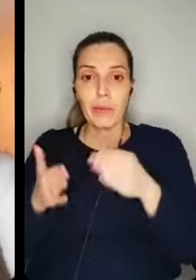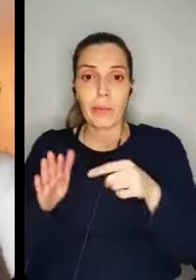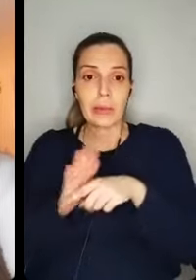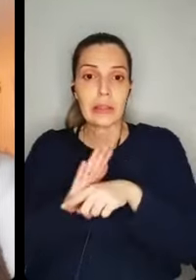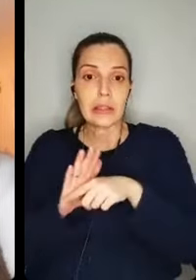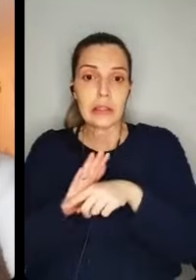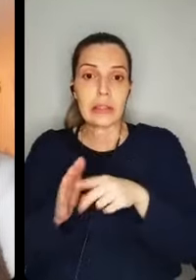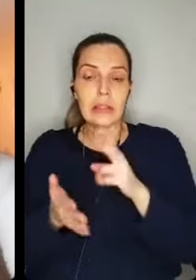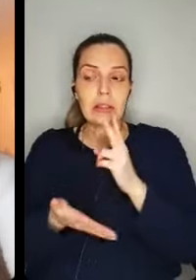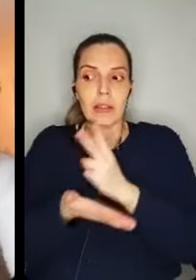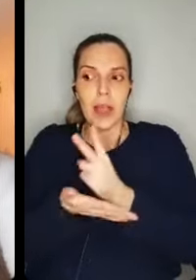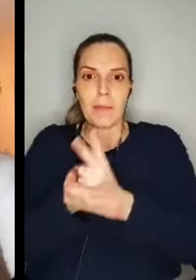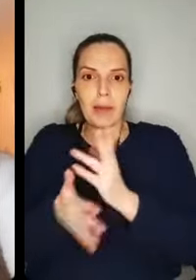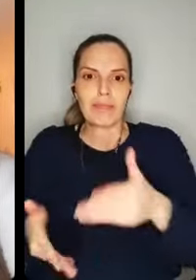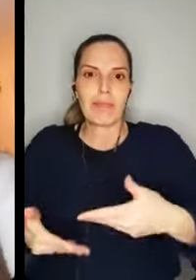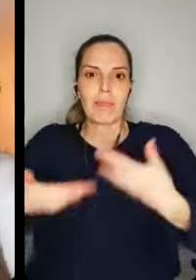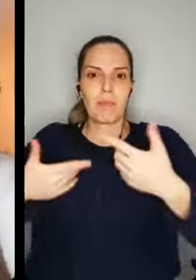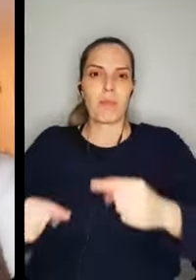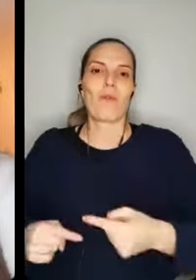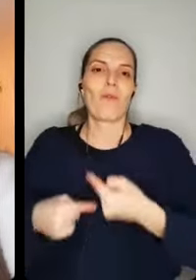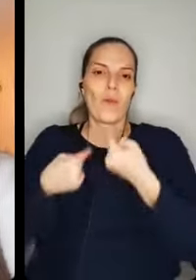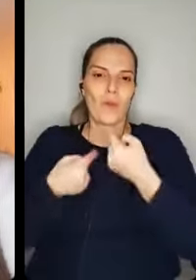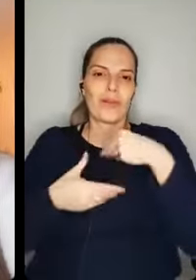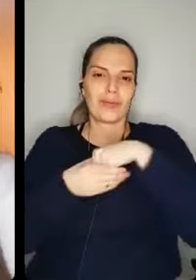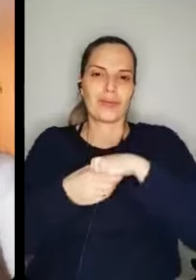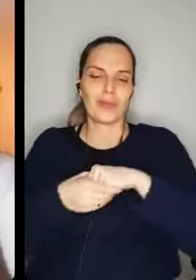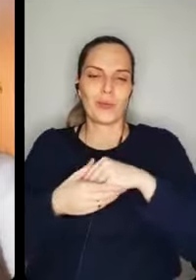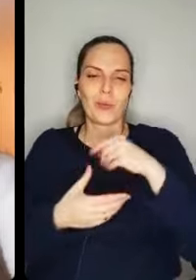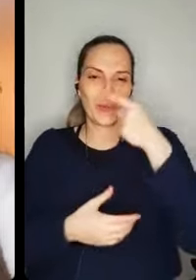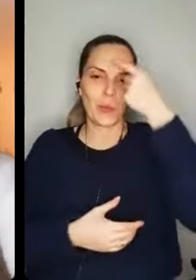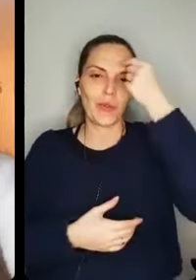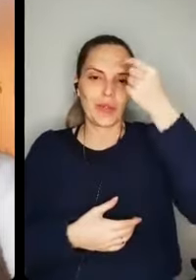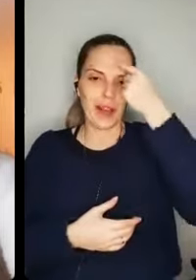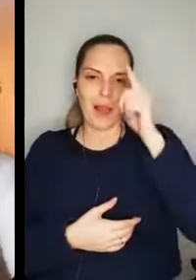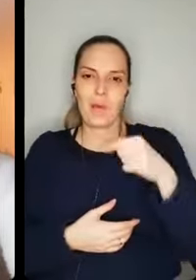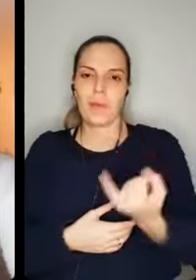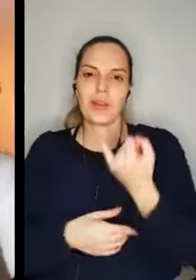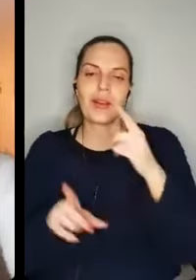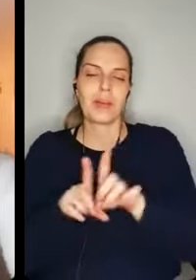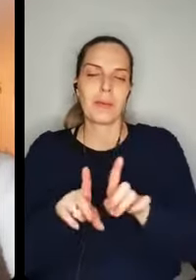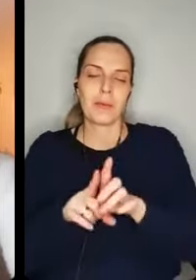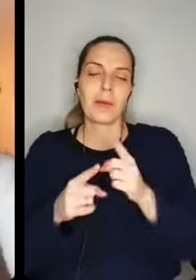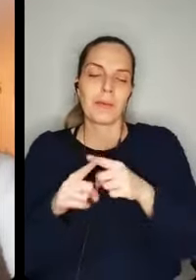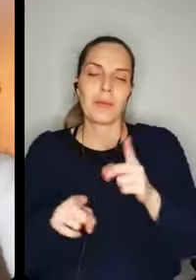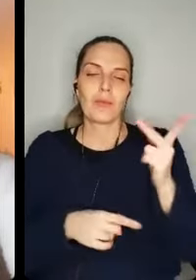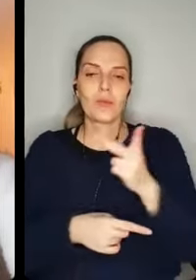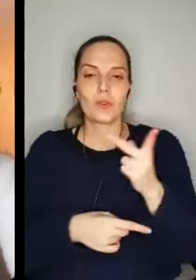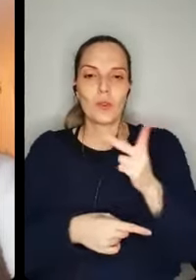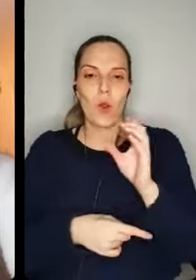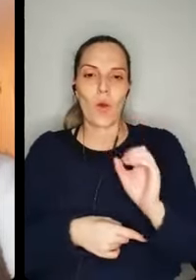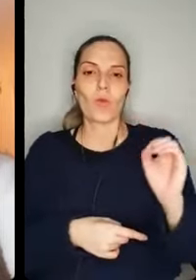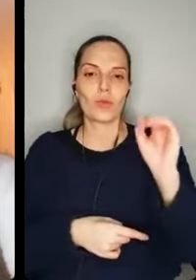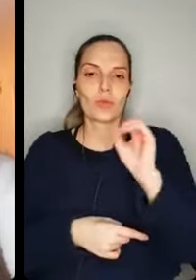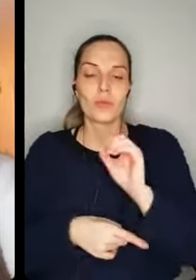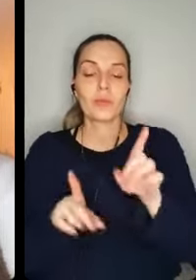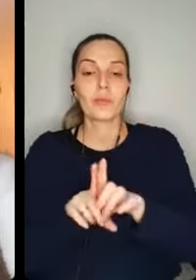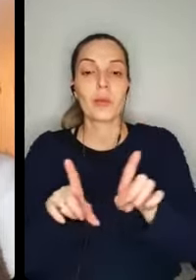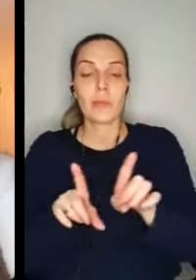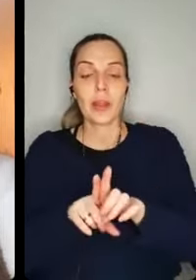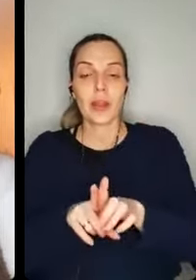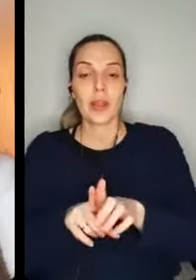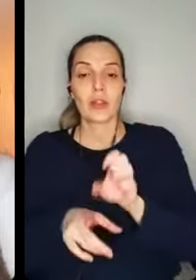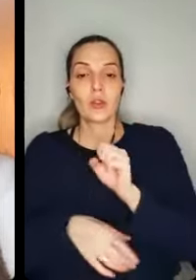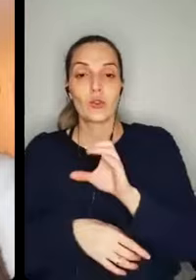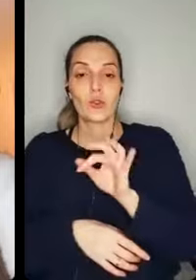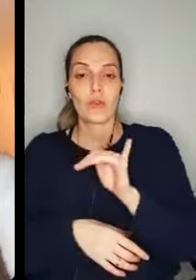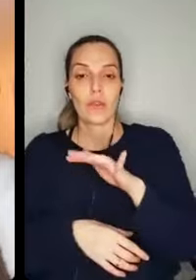instigada dentro da universidade, né? Mas acho que vocês dois trouxeram ótimos pontos, assim. E até algo que a Sofia trouxe, que eu queria perguntar para vocês, que eu até